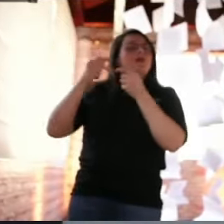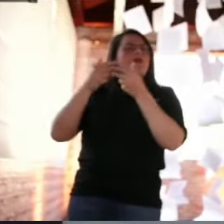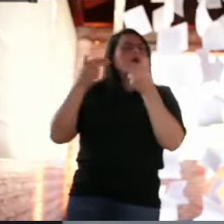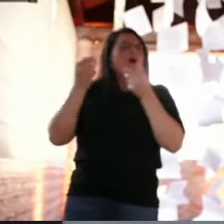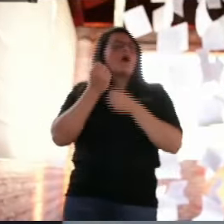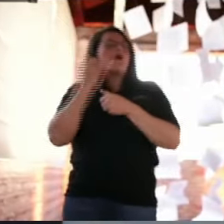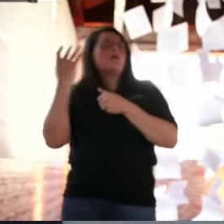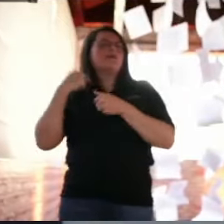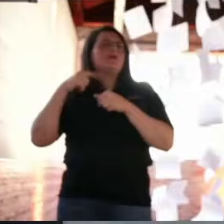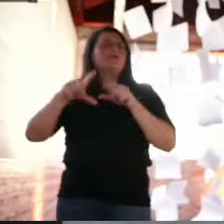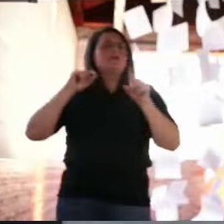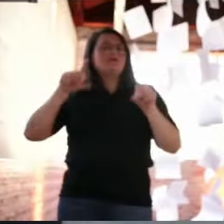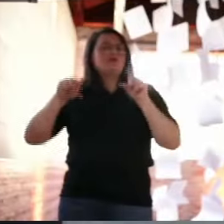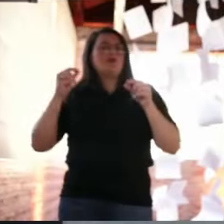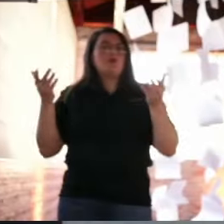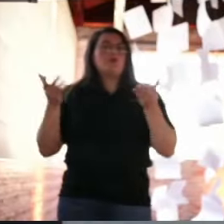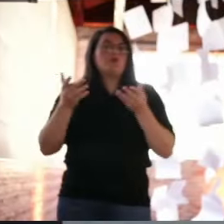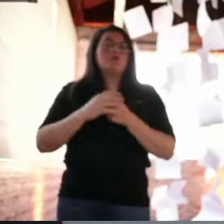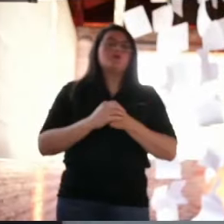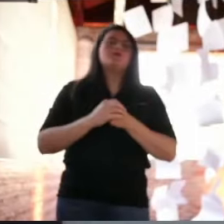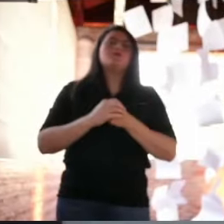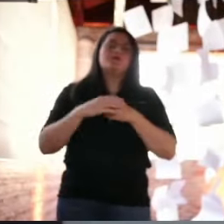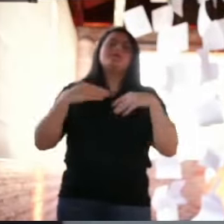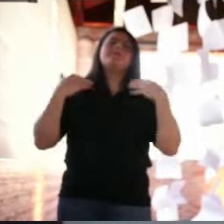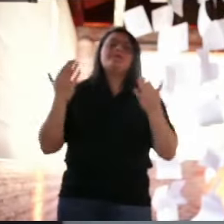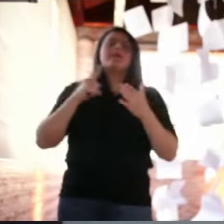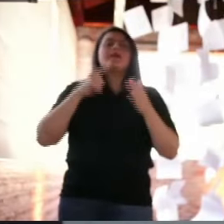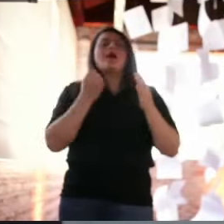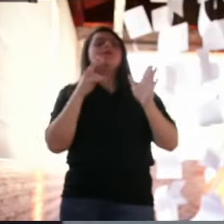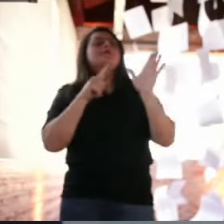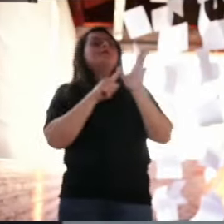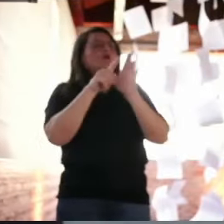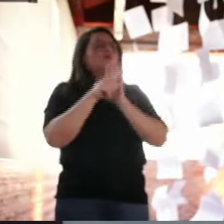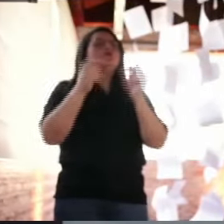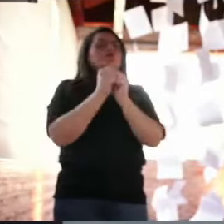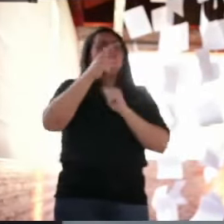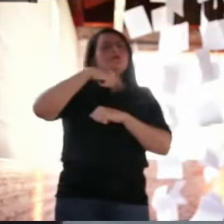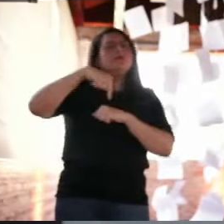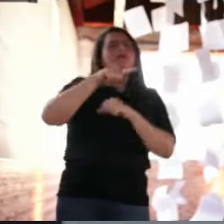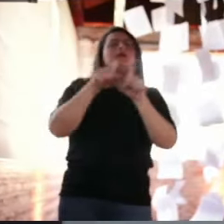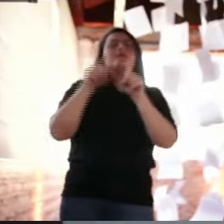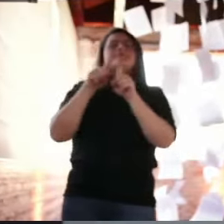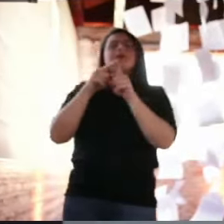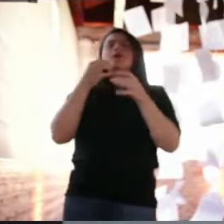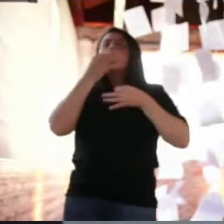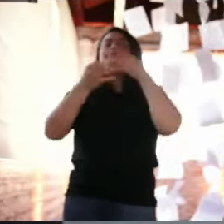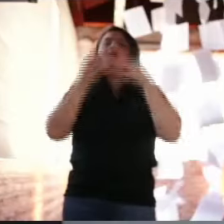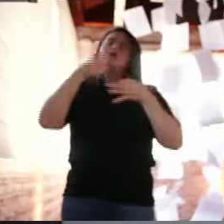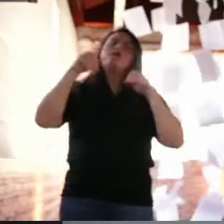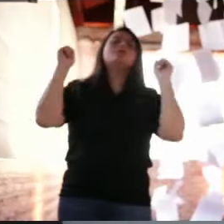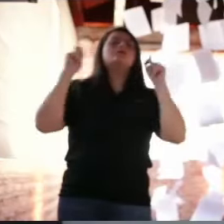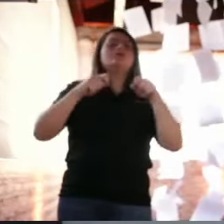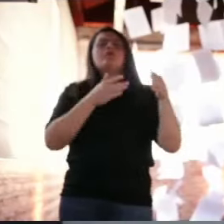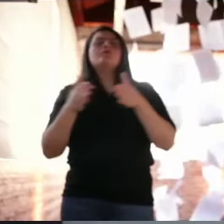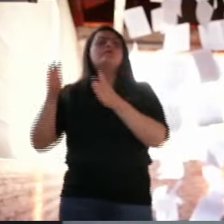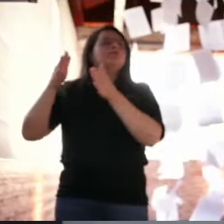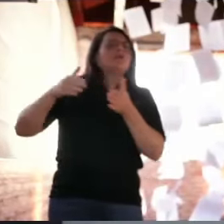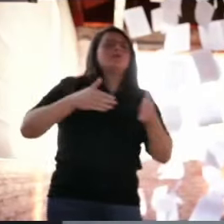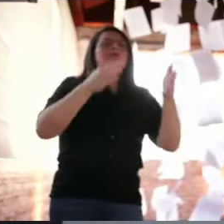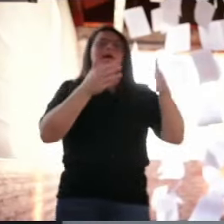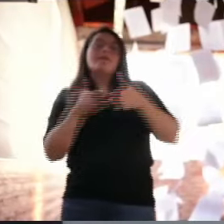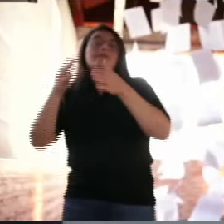que eu selecionei e com as perguntas de vocês com os comentários da Nicole a gente pode fazer outros caminhos né